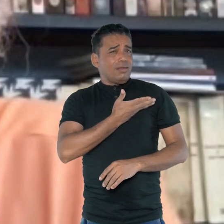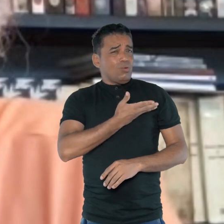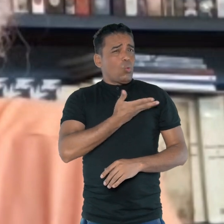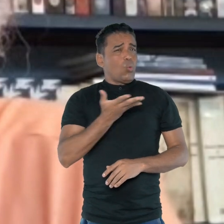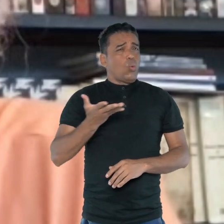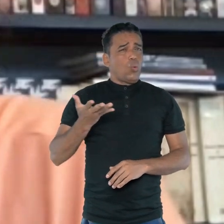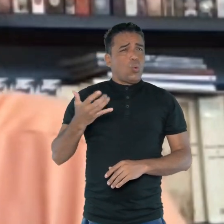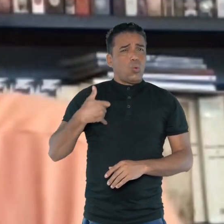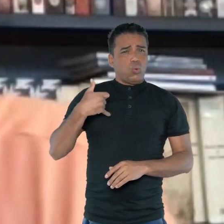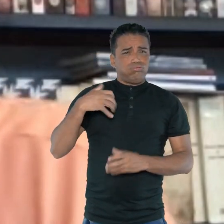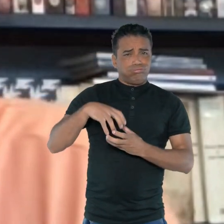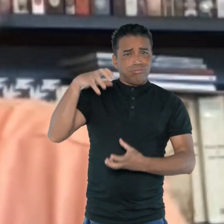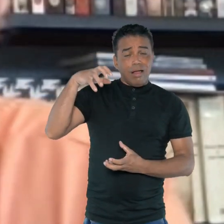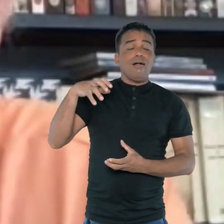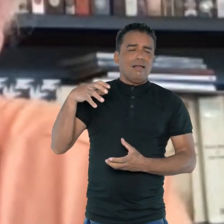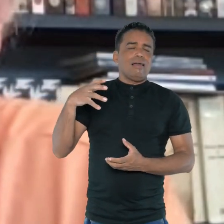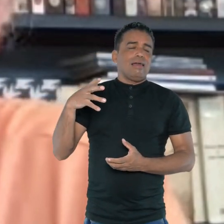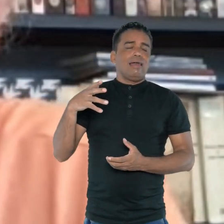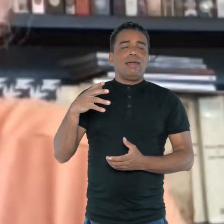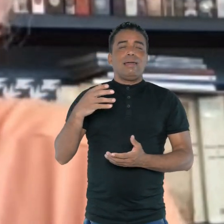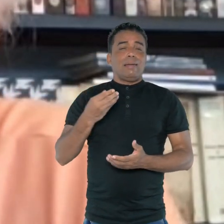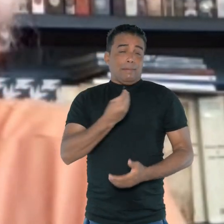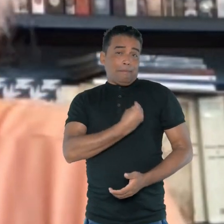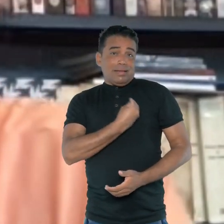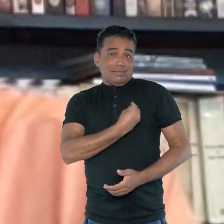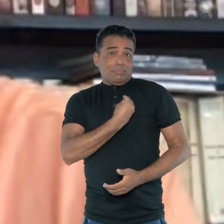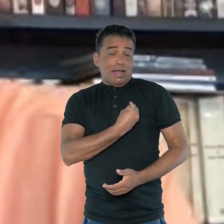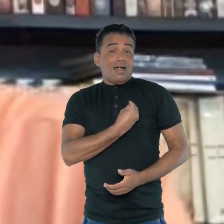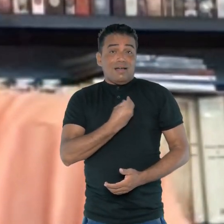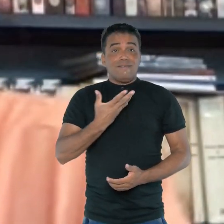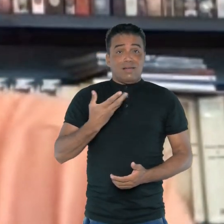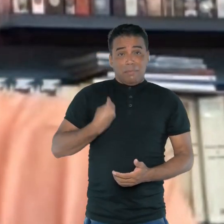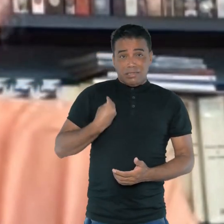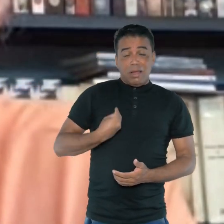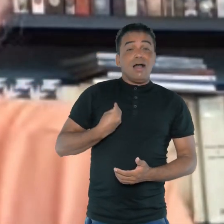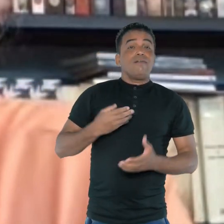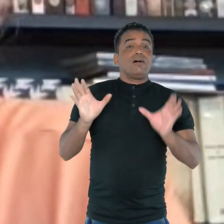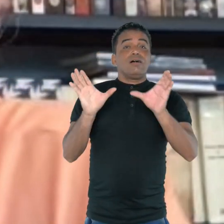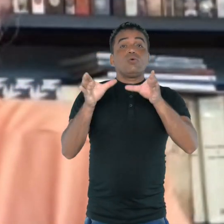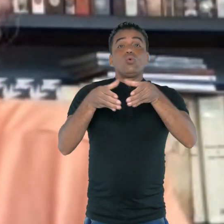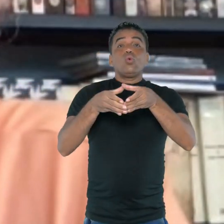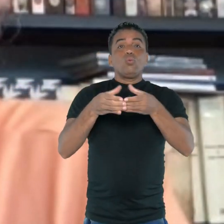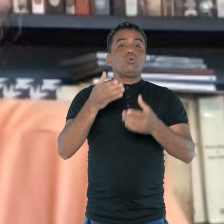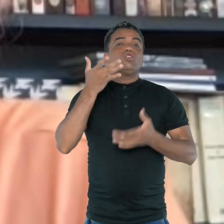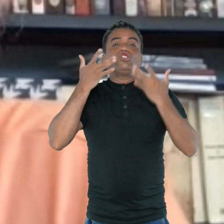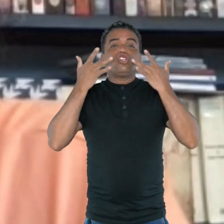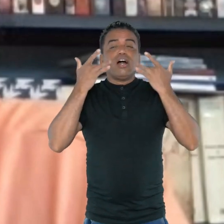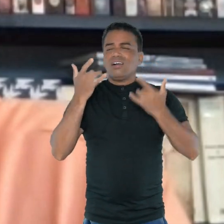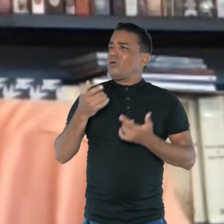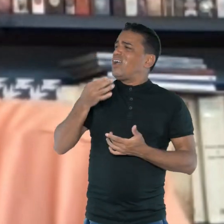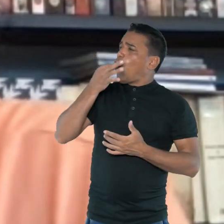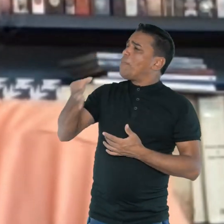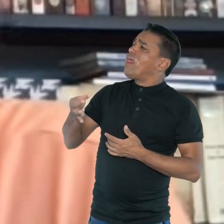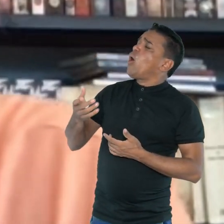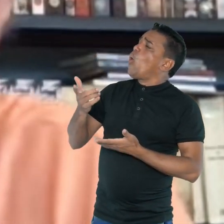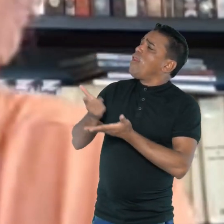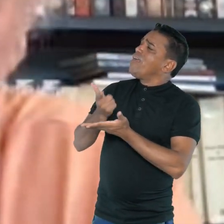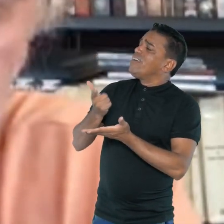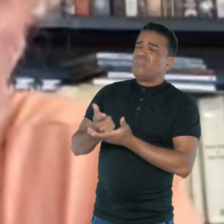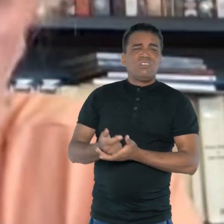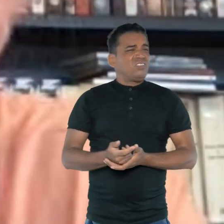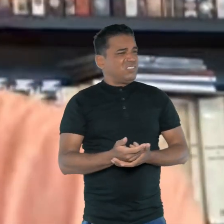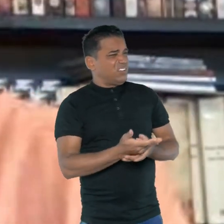quem nós participávamos de um grupo de teatro, e aí, o que você achou do livro? E eu disse assim, olha, o livro é